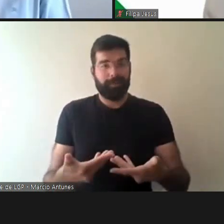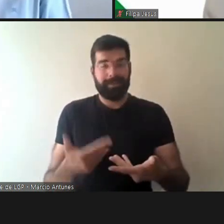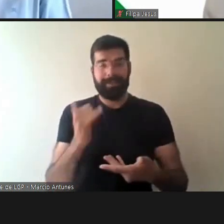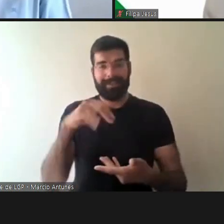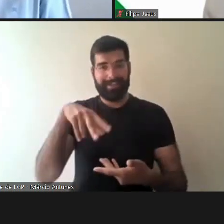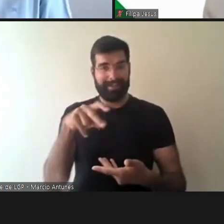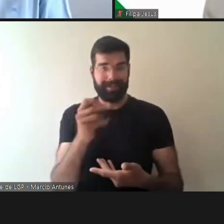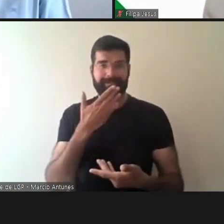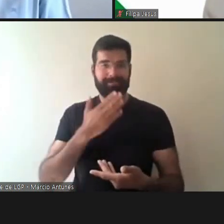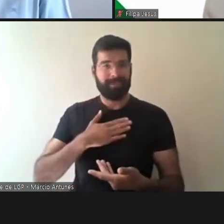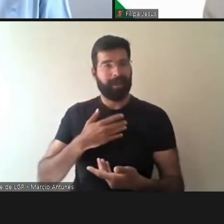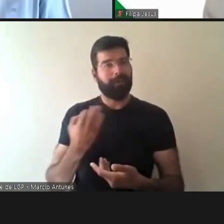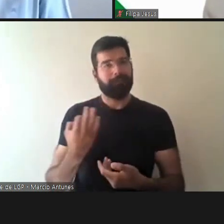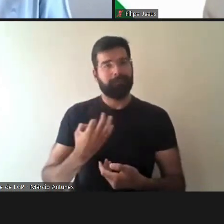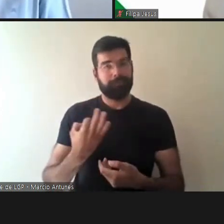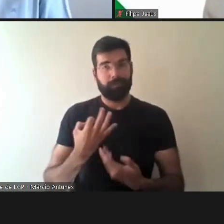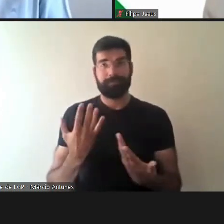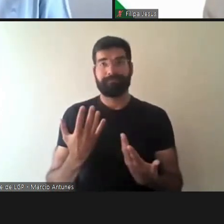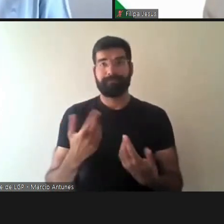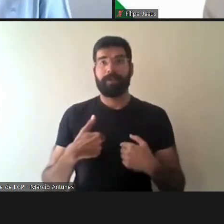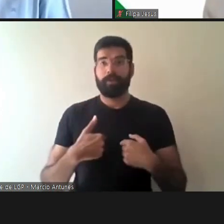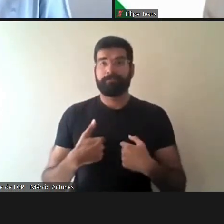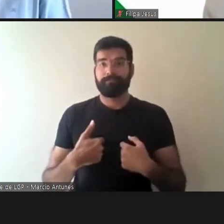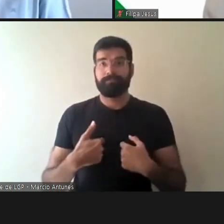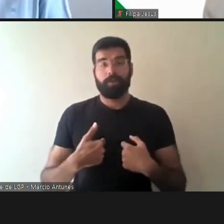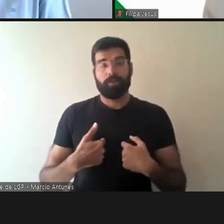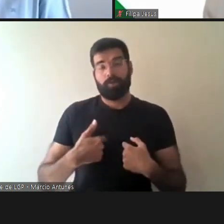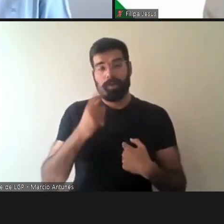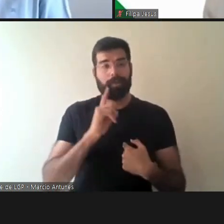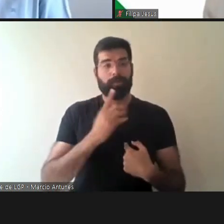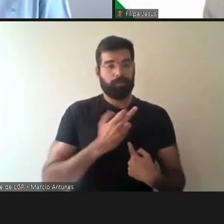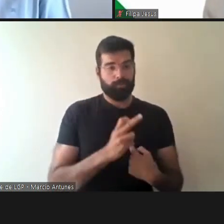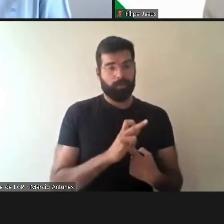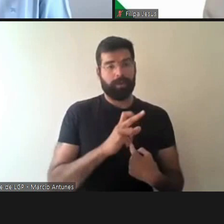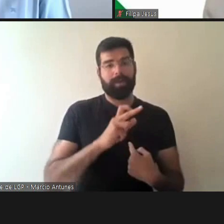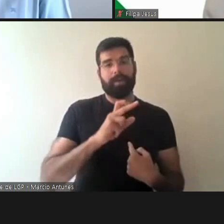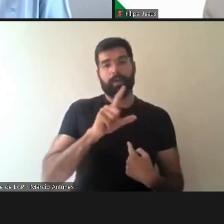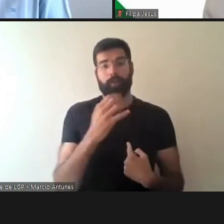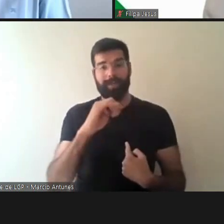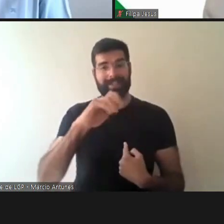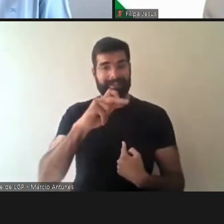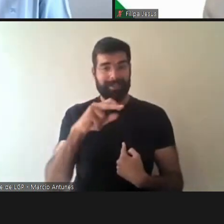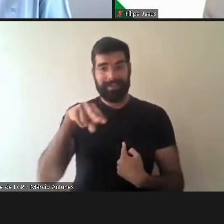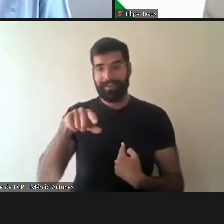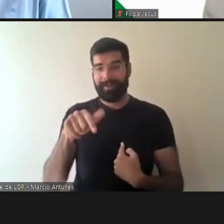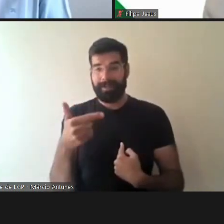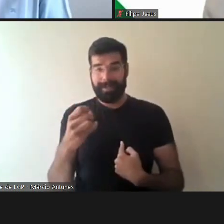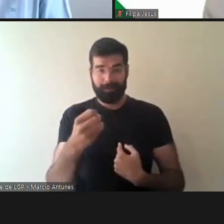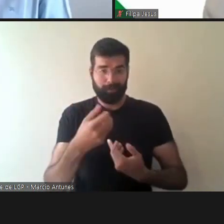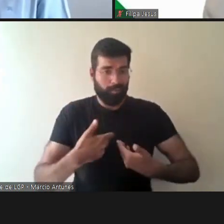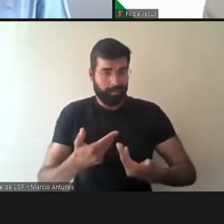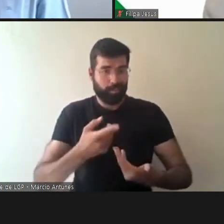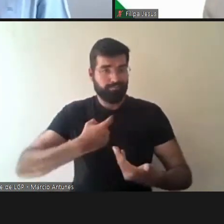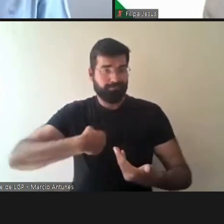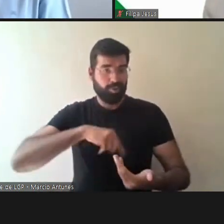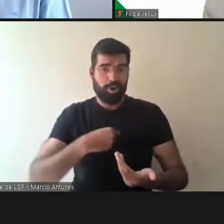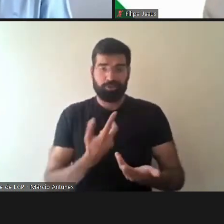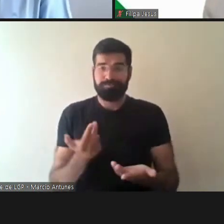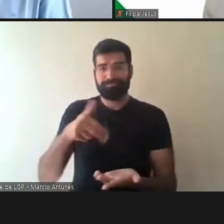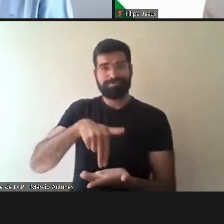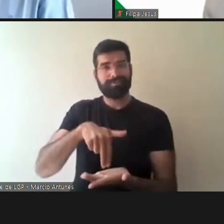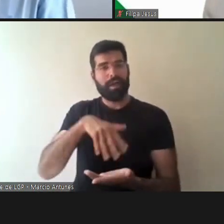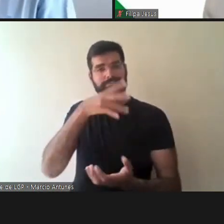INA, na pessoa da doutora Luísa Neto, pelo facto de nos ter convidado para estar aqui